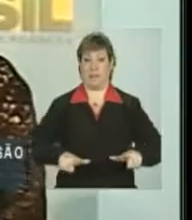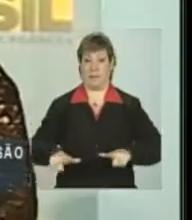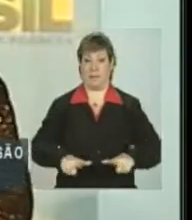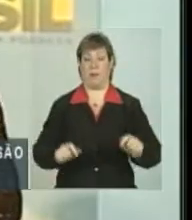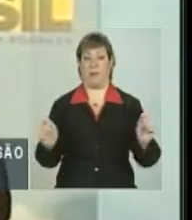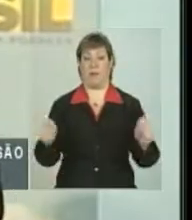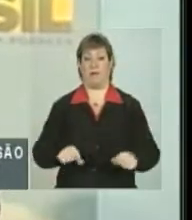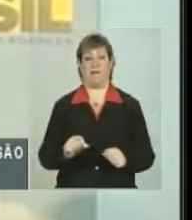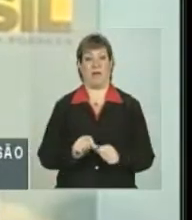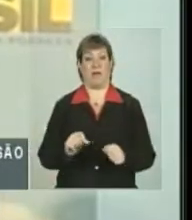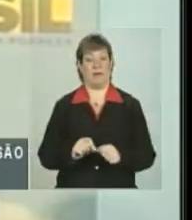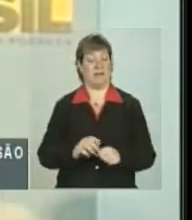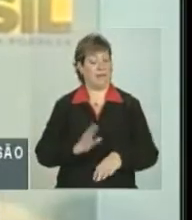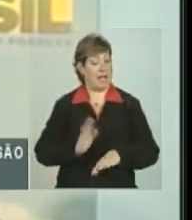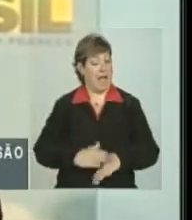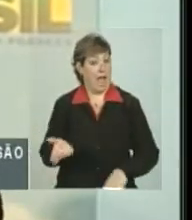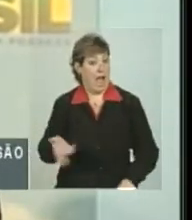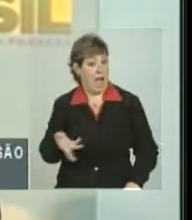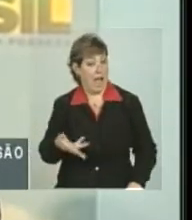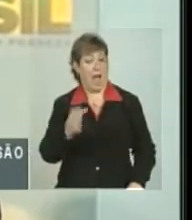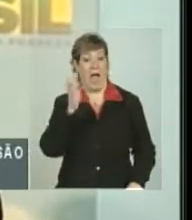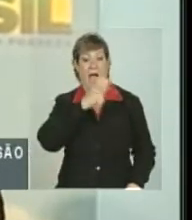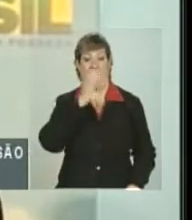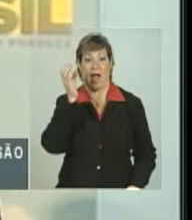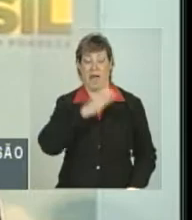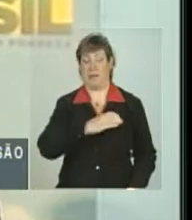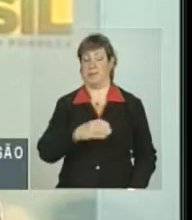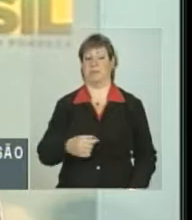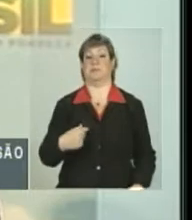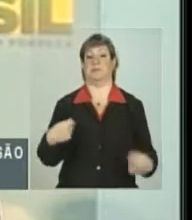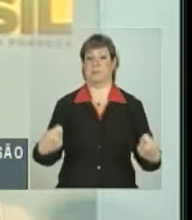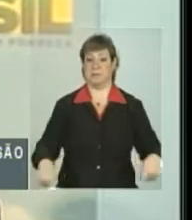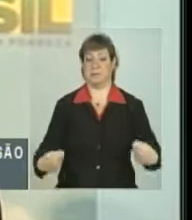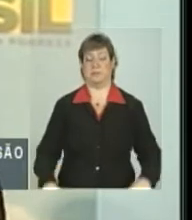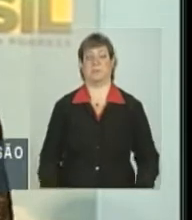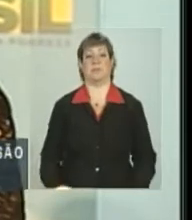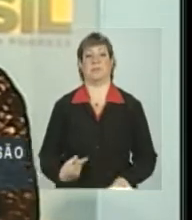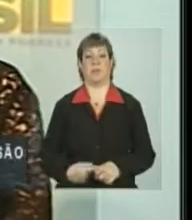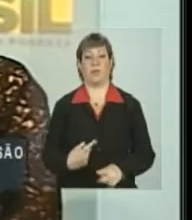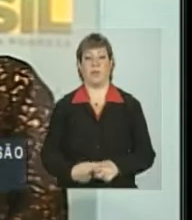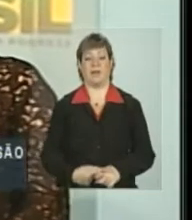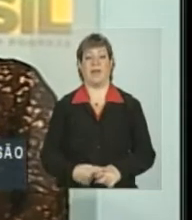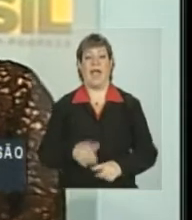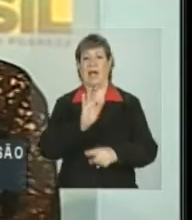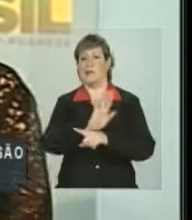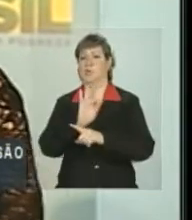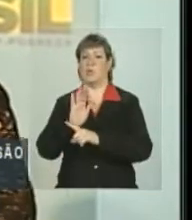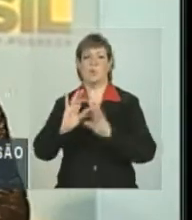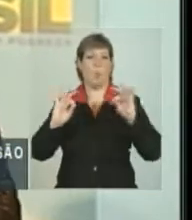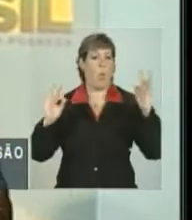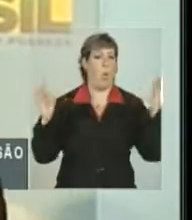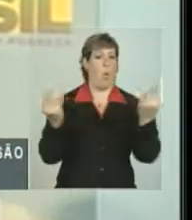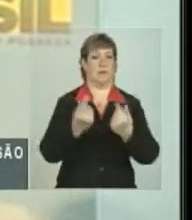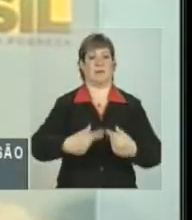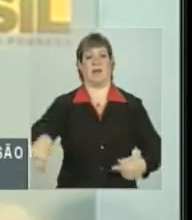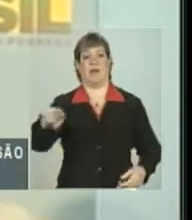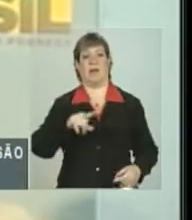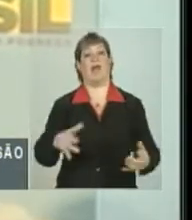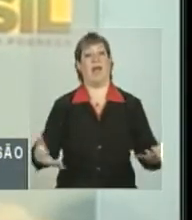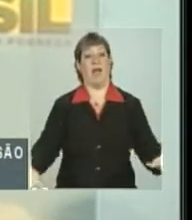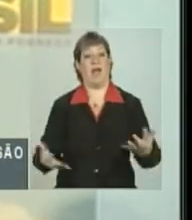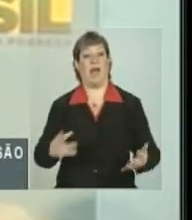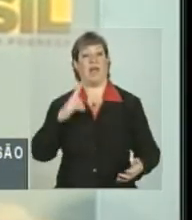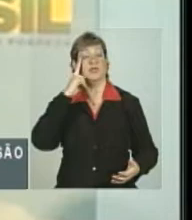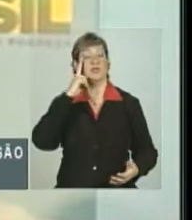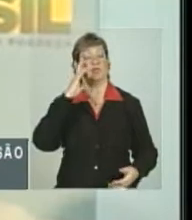seja feito com a maior rapidez e eficiência possível para atender todos aqueles que querem realizar